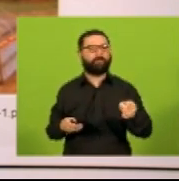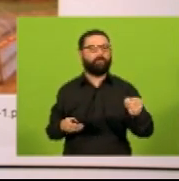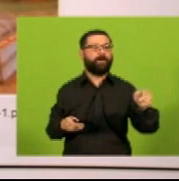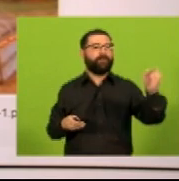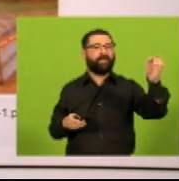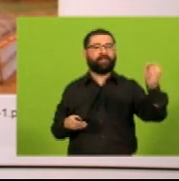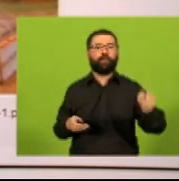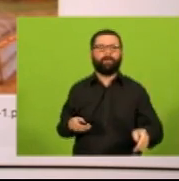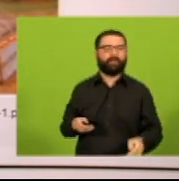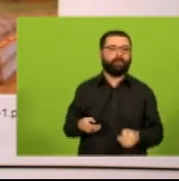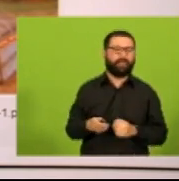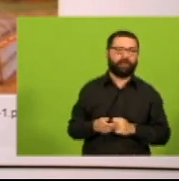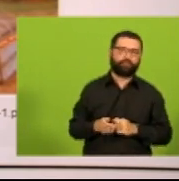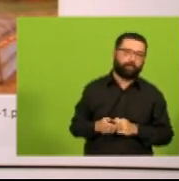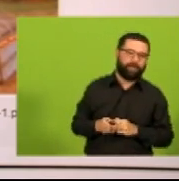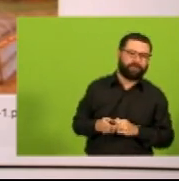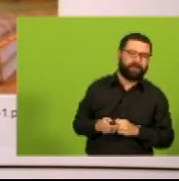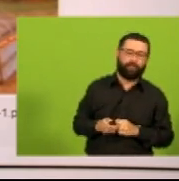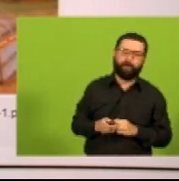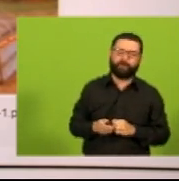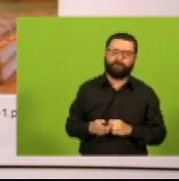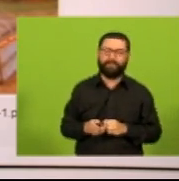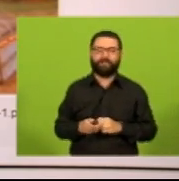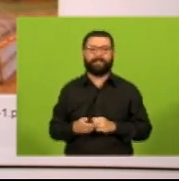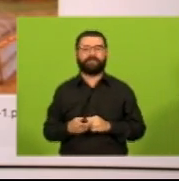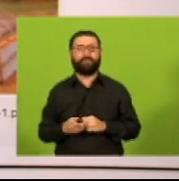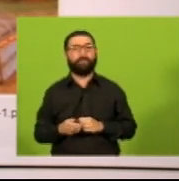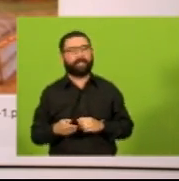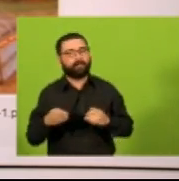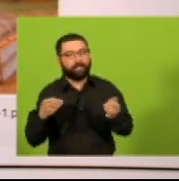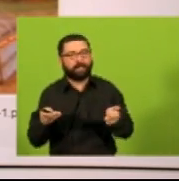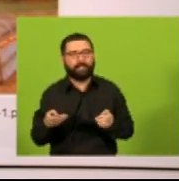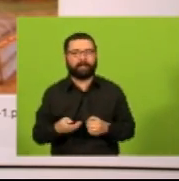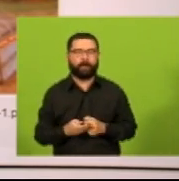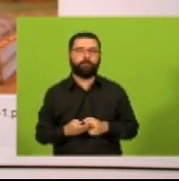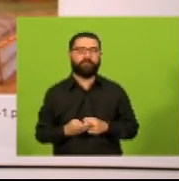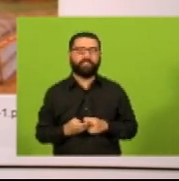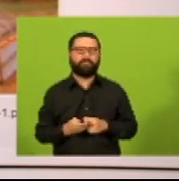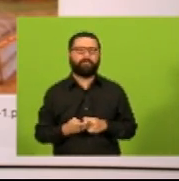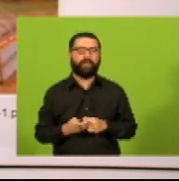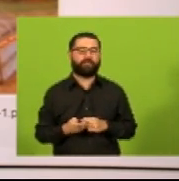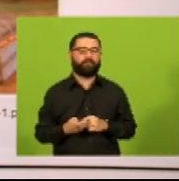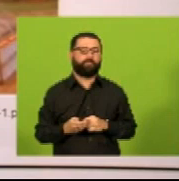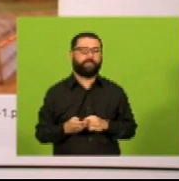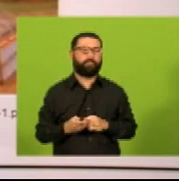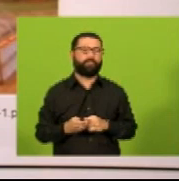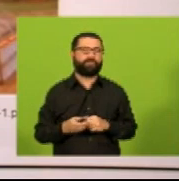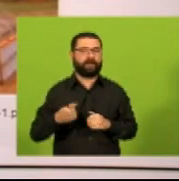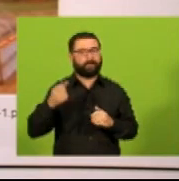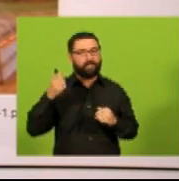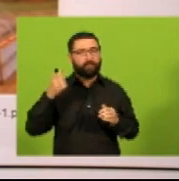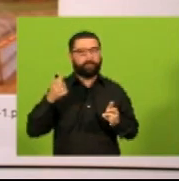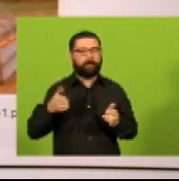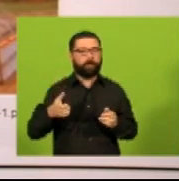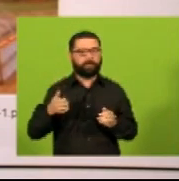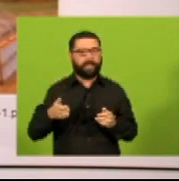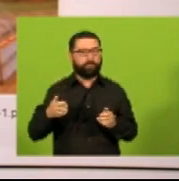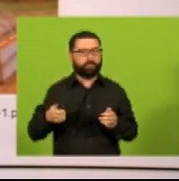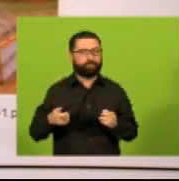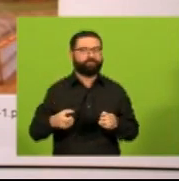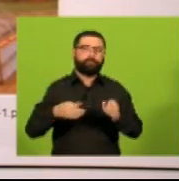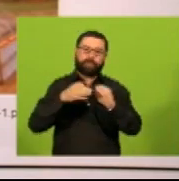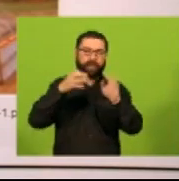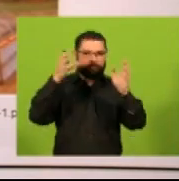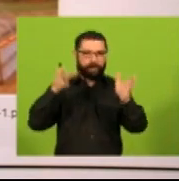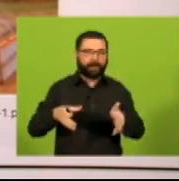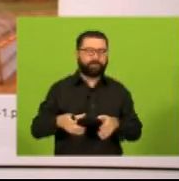o pulverizador e estão coletando naqueles copinhos ali o quanto que está sendo aplicado dentro daquele tempo que foi andado do percurso, certo? Parou o